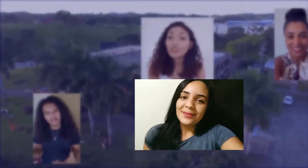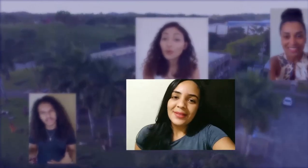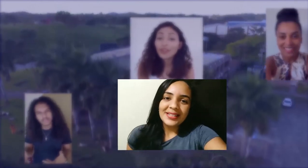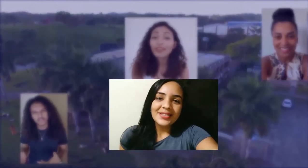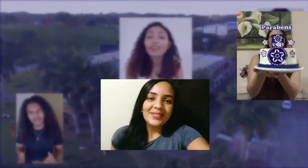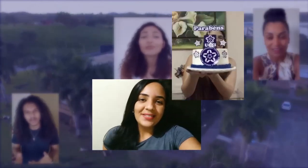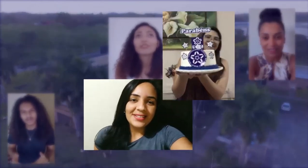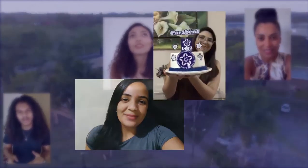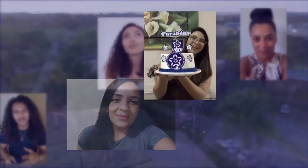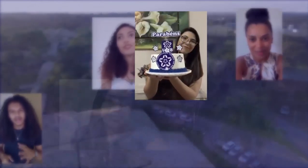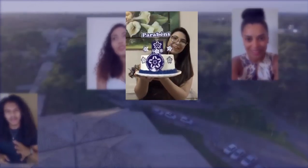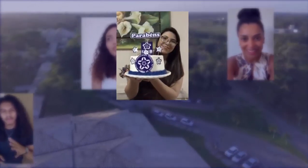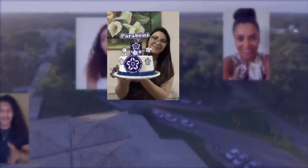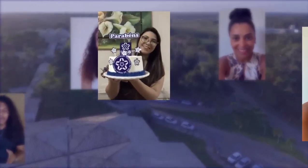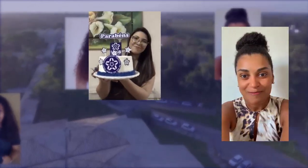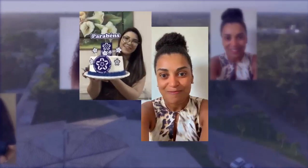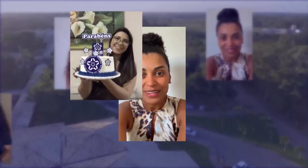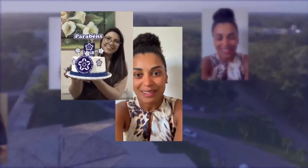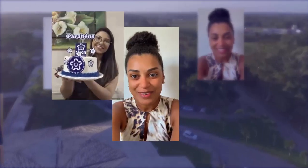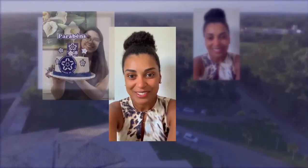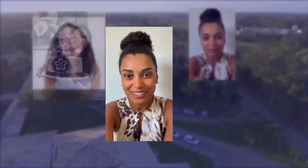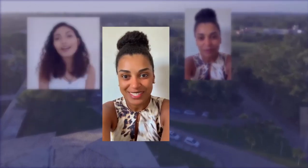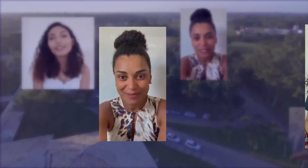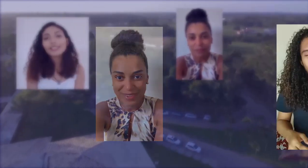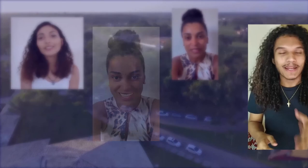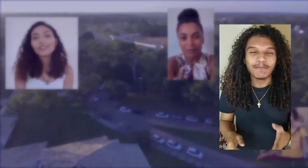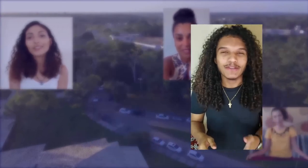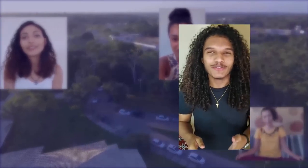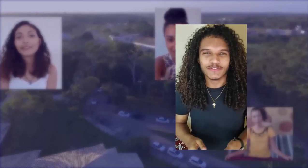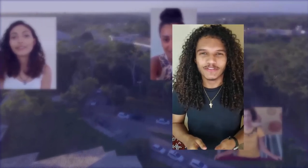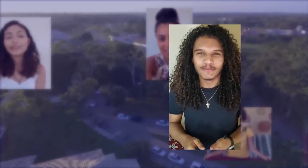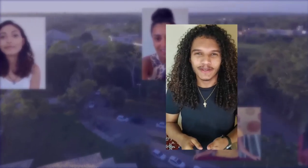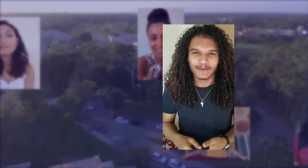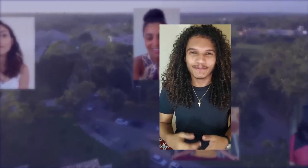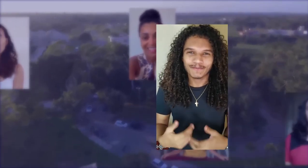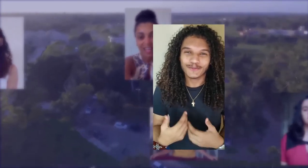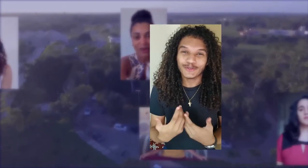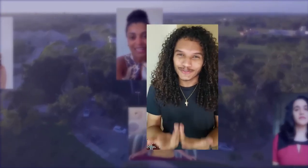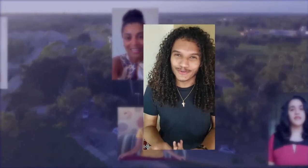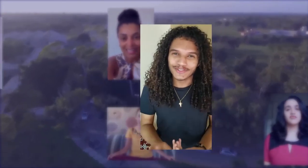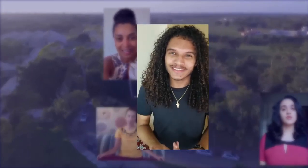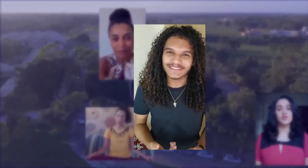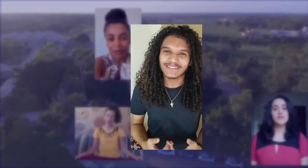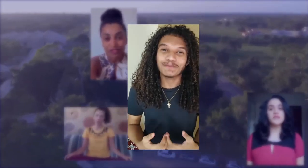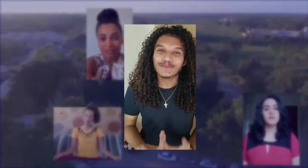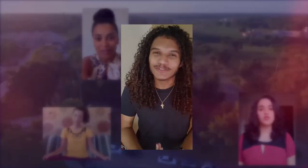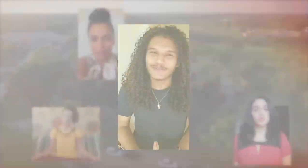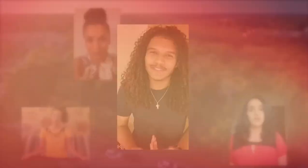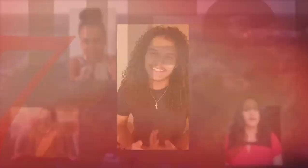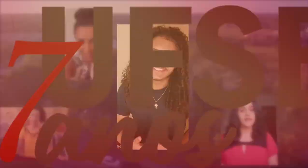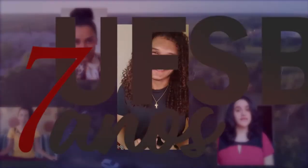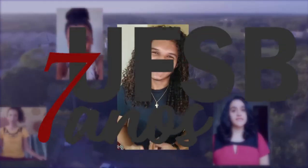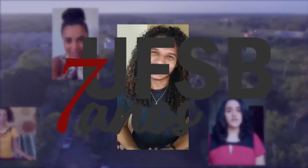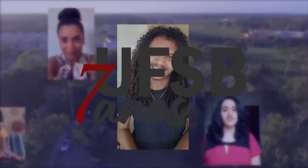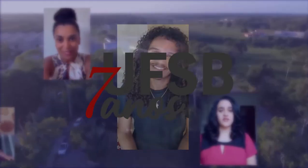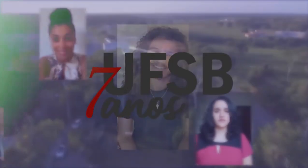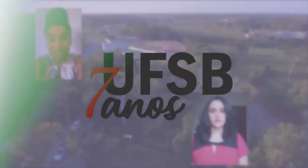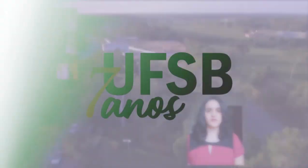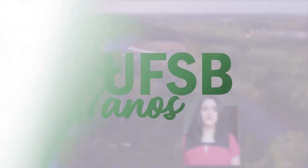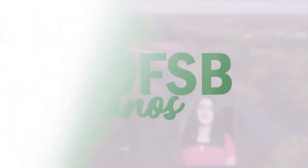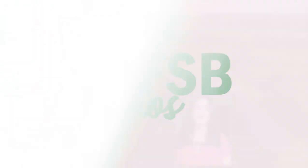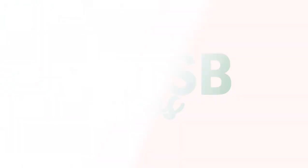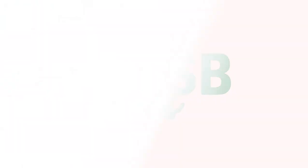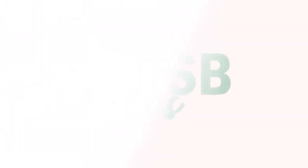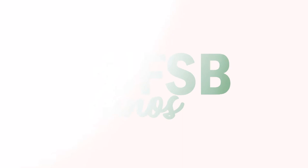nós. Parabéns, UFSB. Parabéns, UFSB. Parabéns, UFSB. Parabéns, UFSB, por suas lutas, suas conquistas.